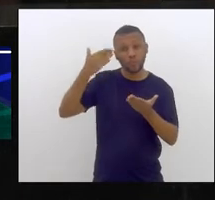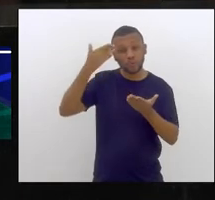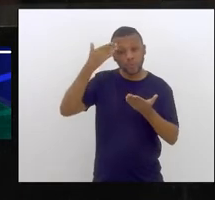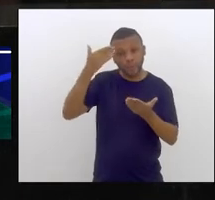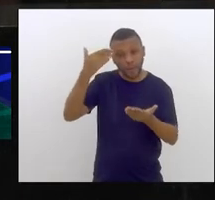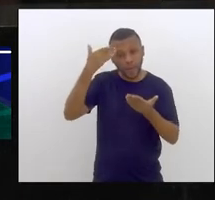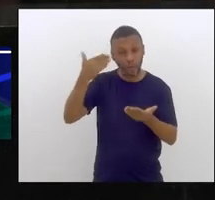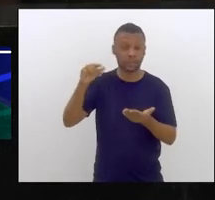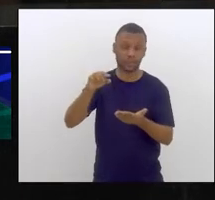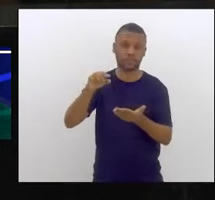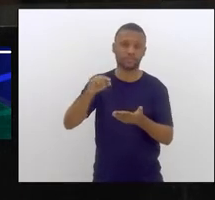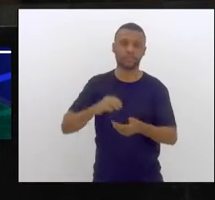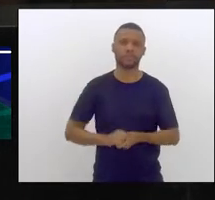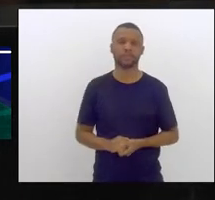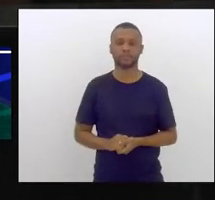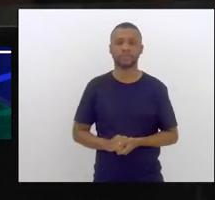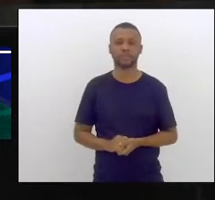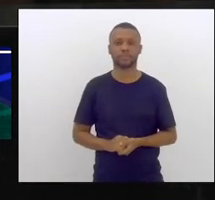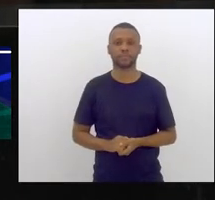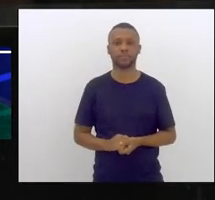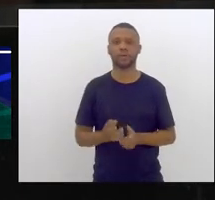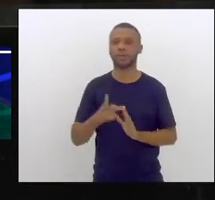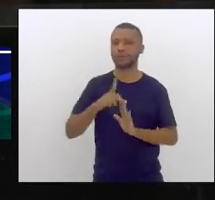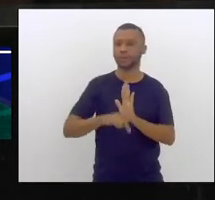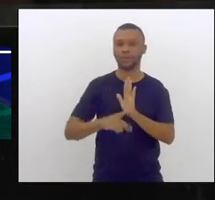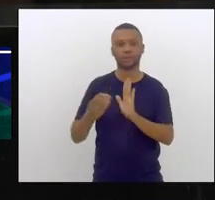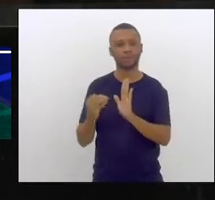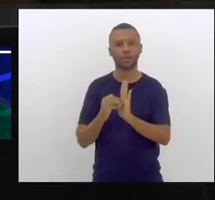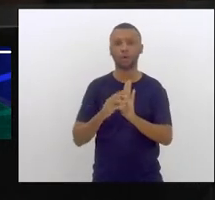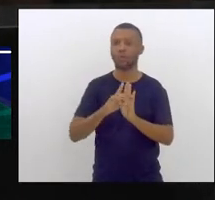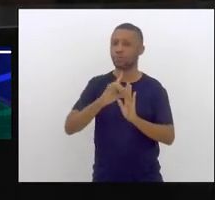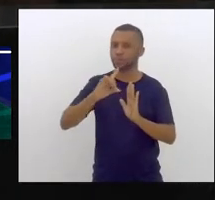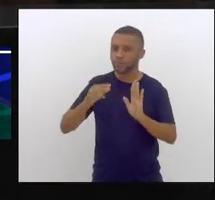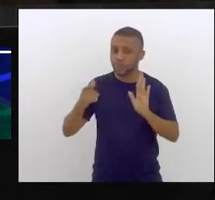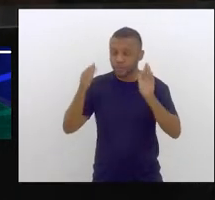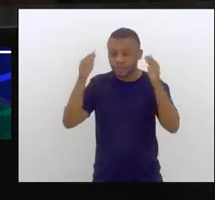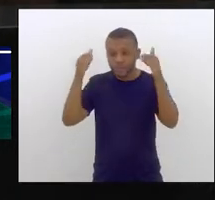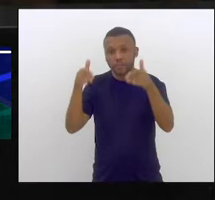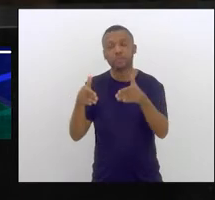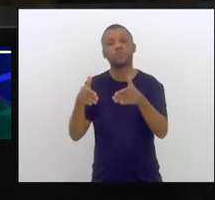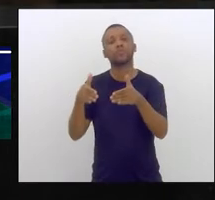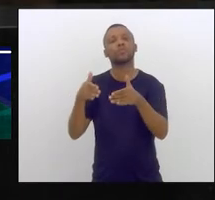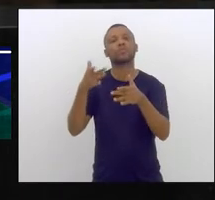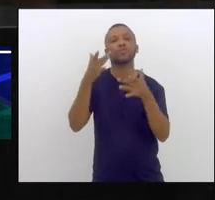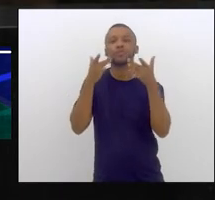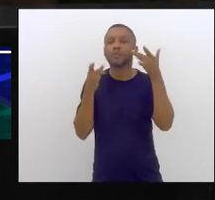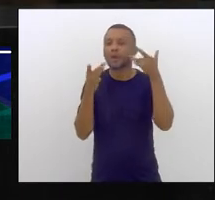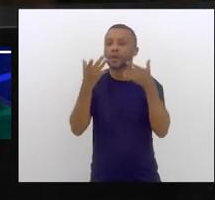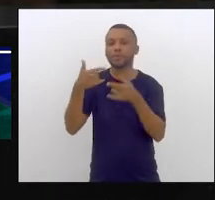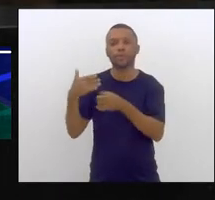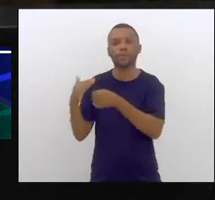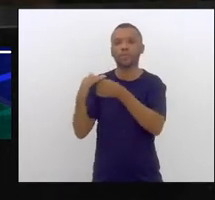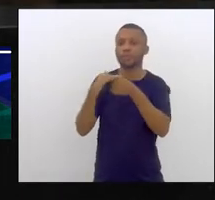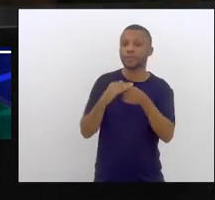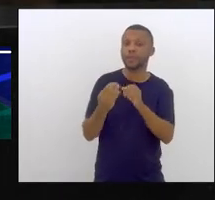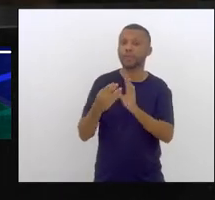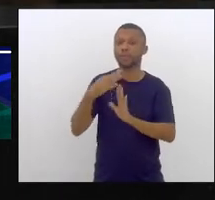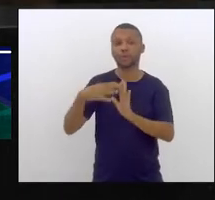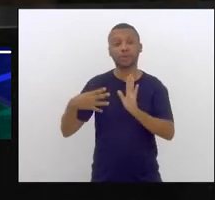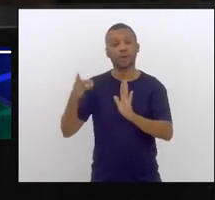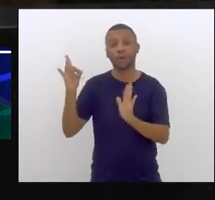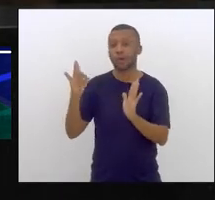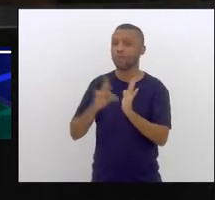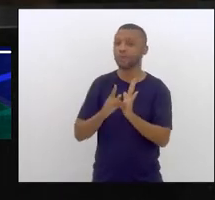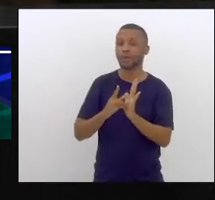vocês. Bom, o projeto inclui o Dia do Teatro das Oprimidas no calendário oficial do Estado do Rio